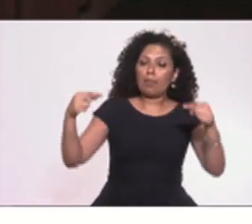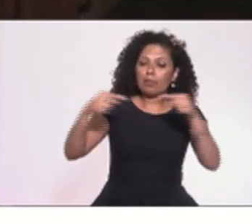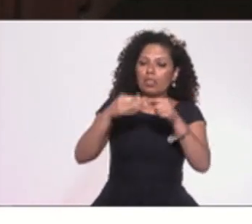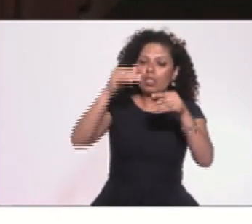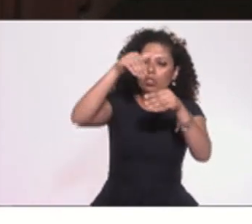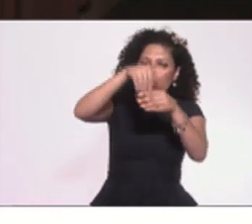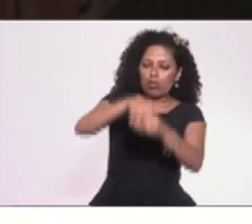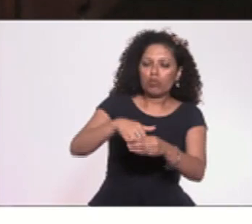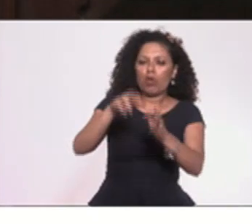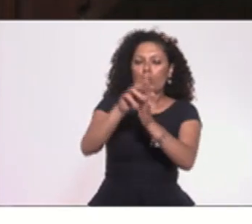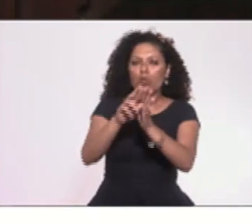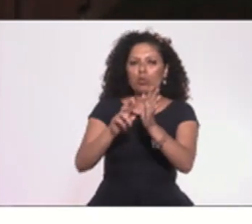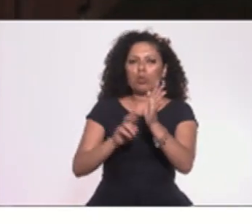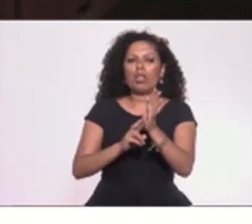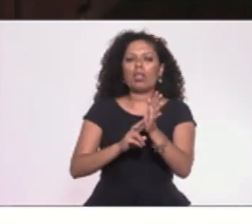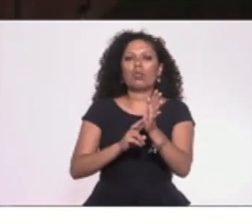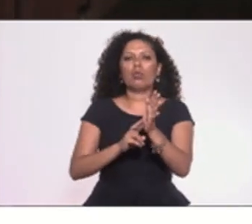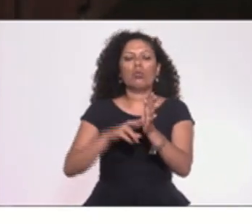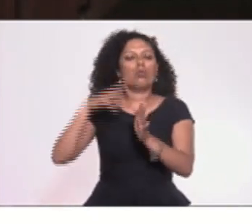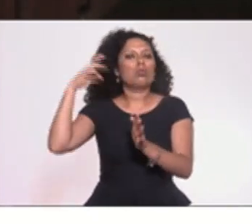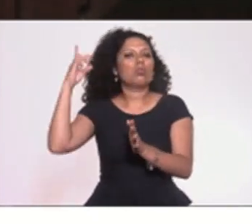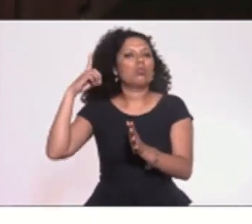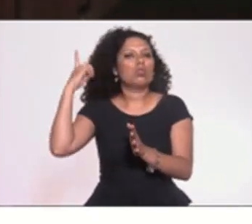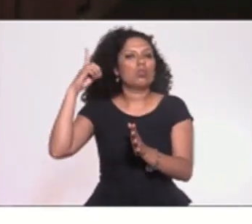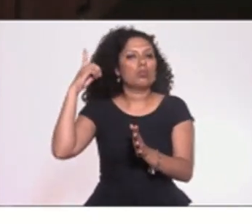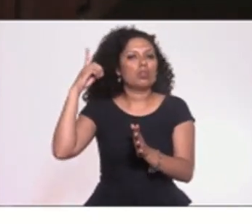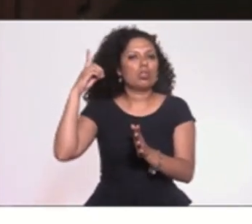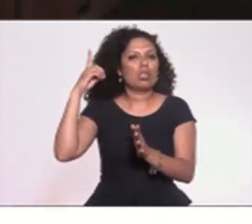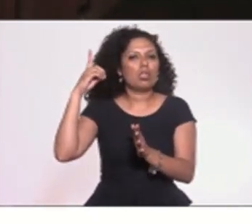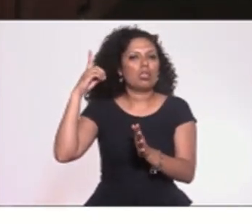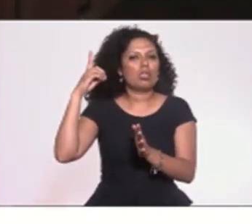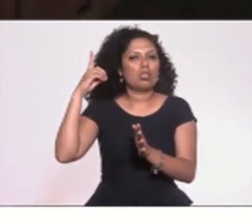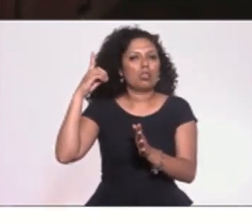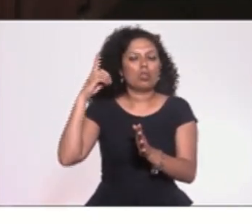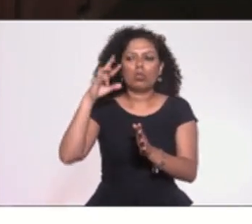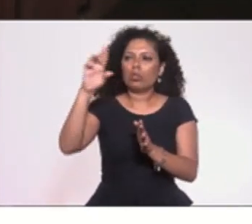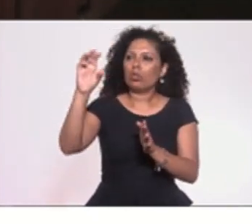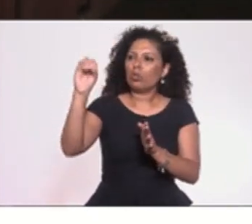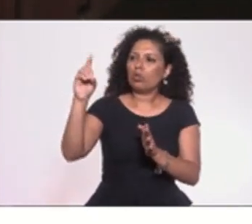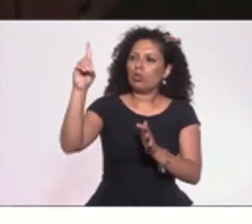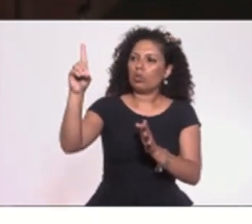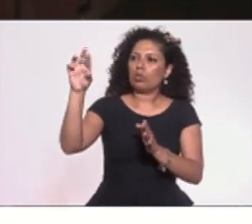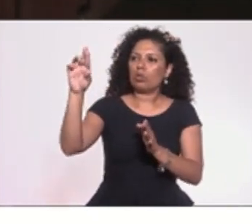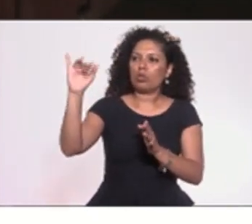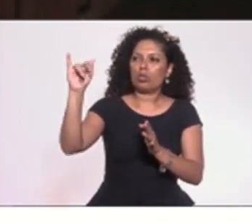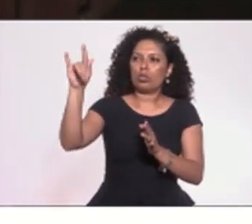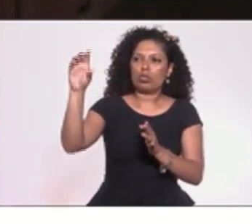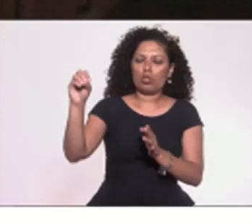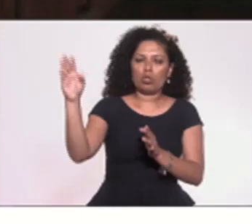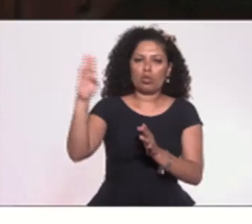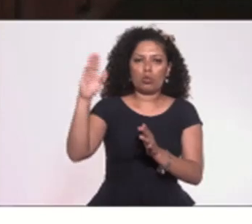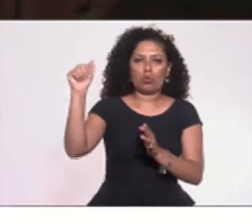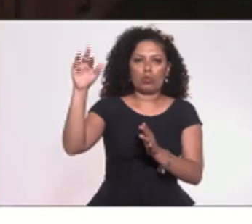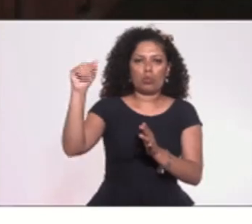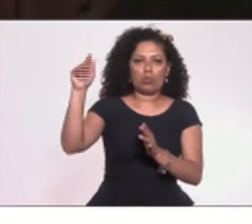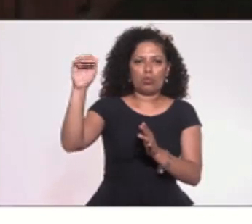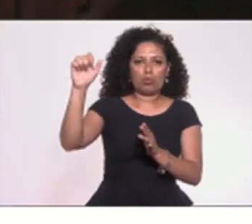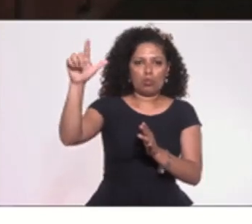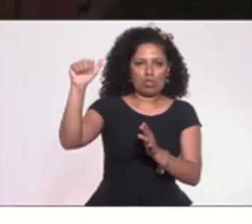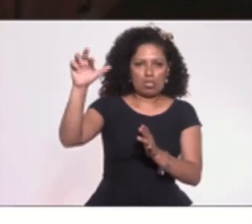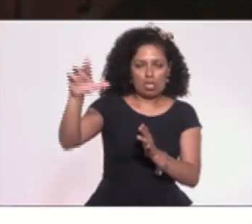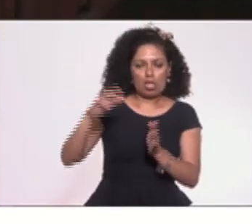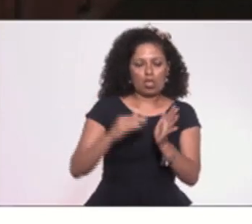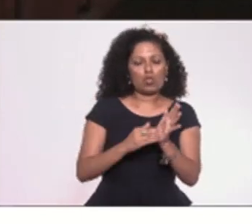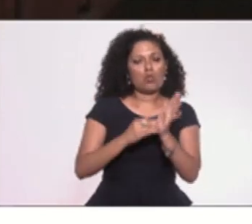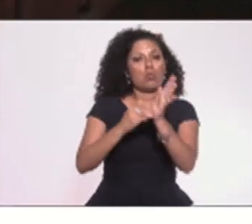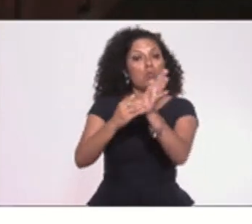do relator, deputado Rodrigo Bacelar, que apresentou